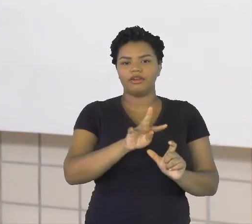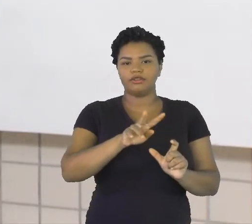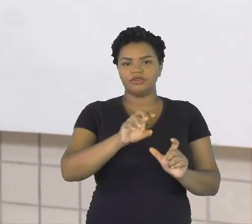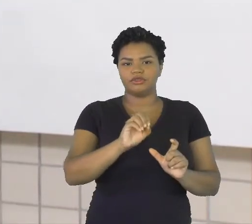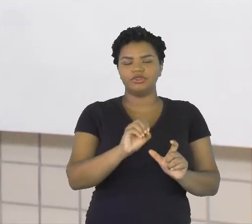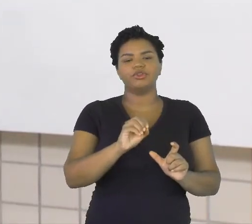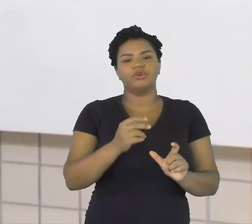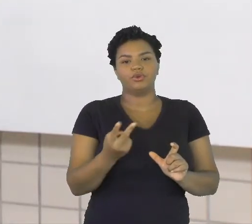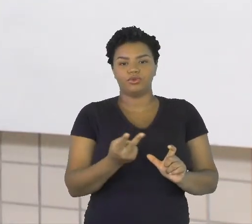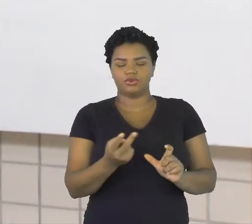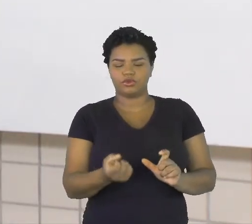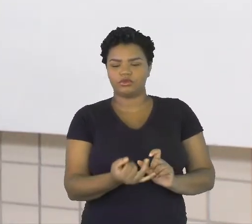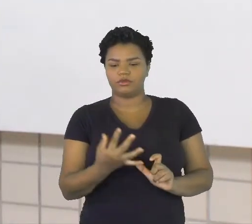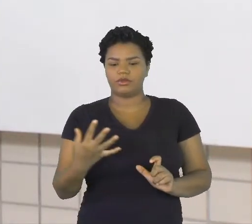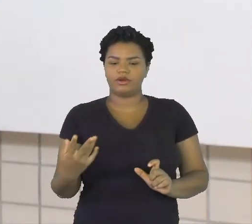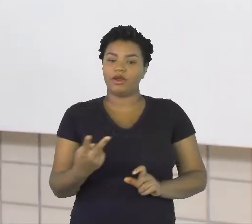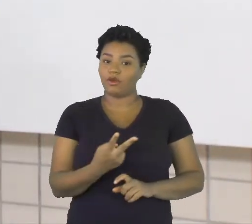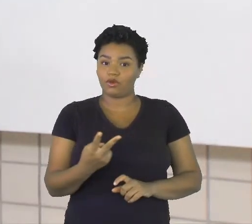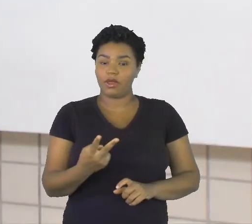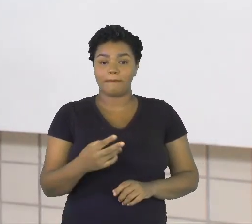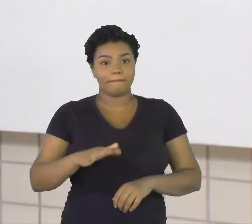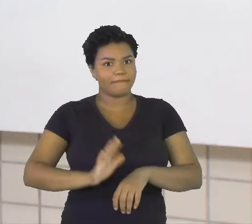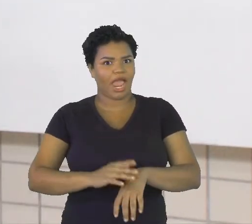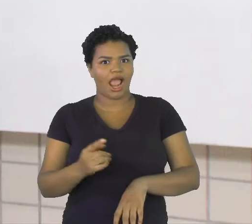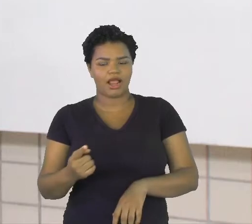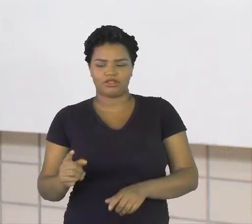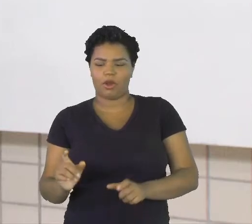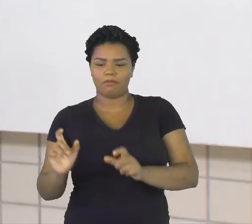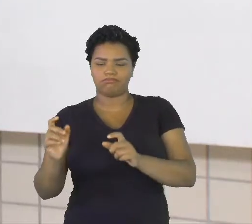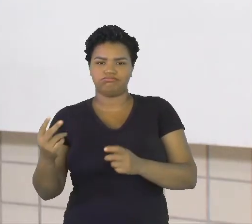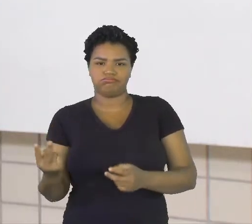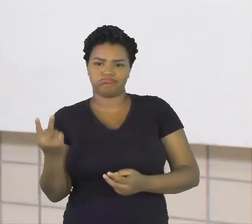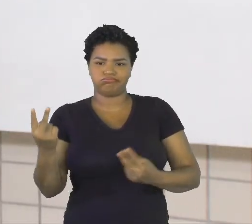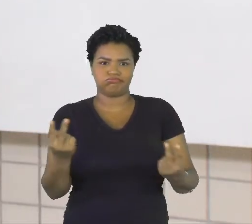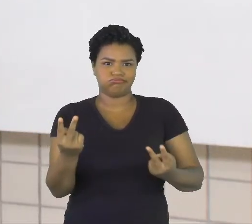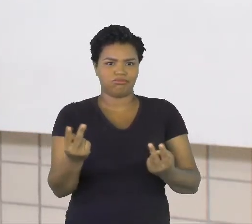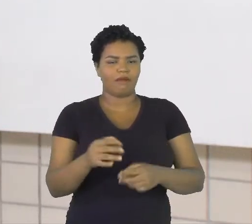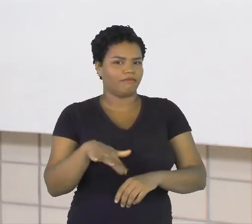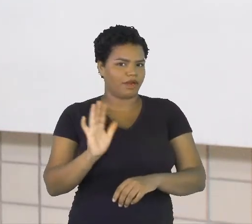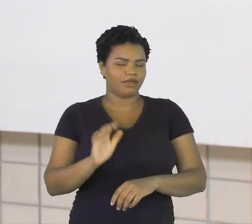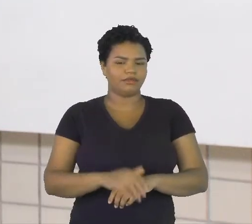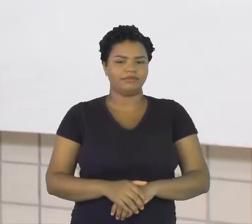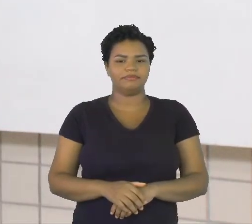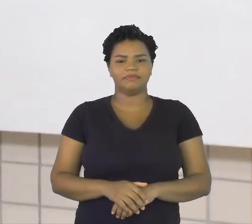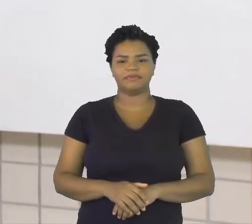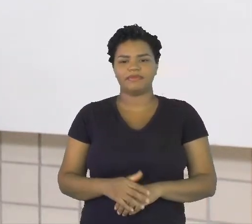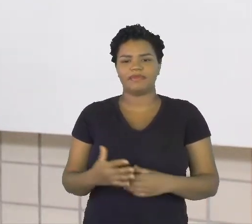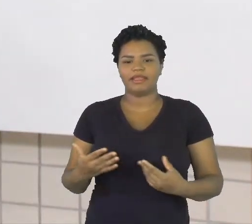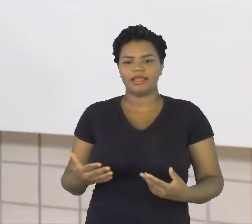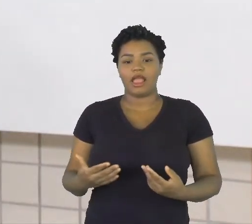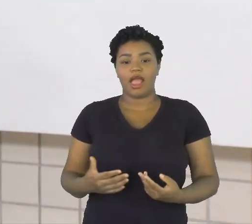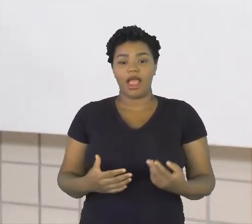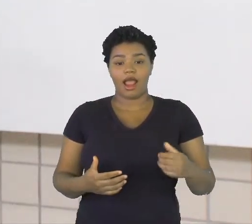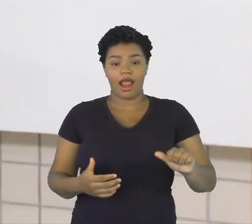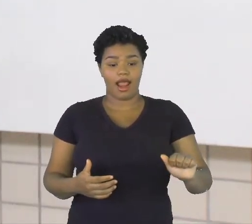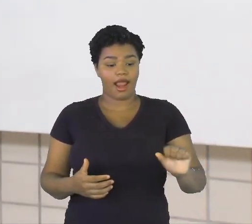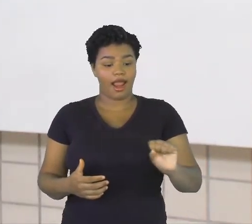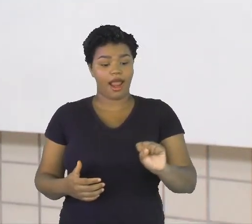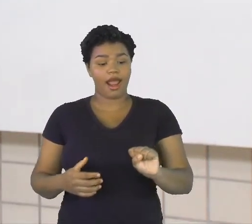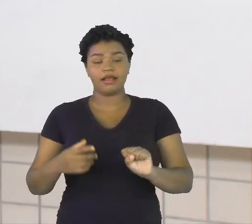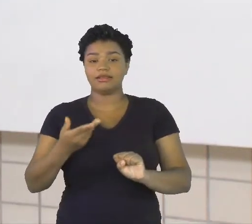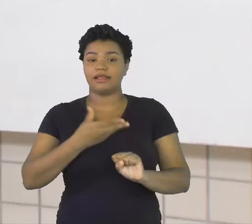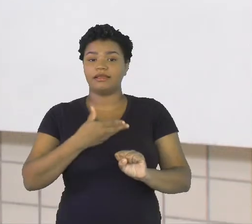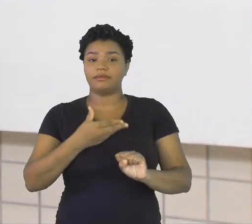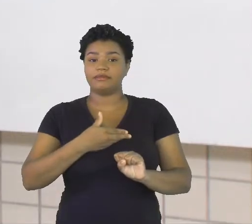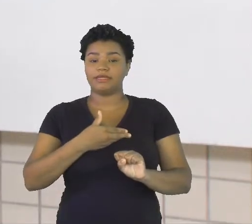são mais de um casal. As amigas, tem que ser amigas por quê? Porque o